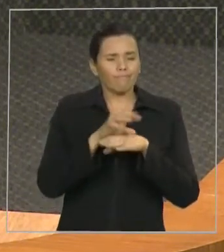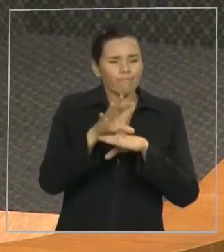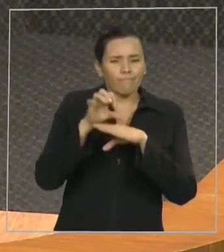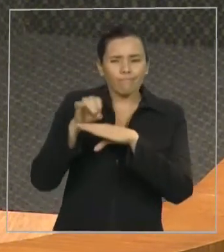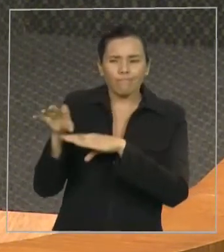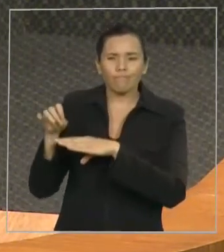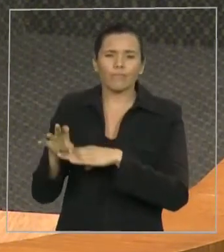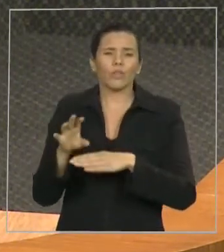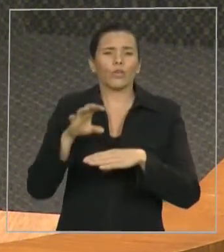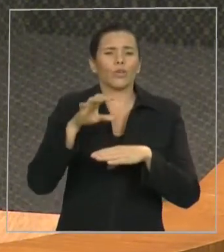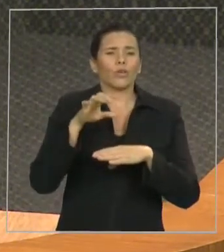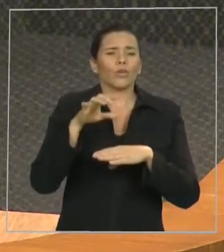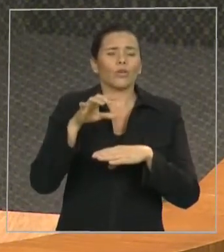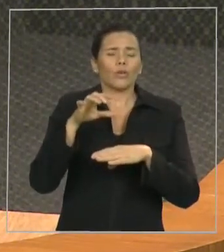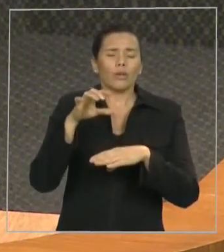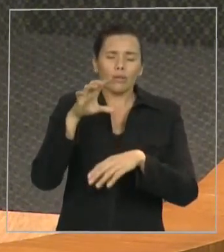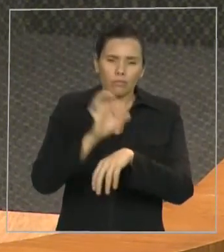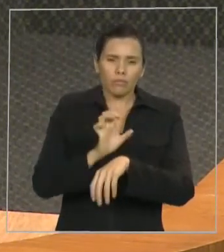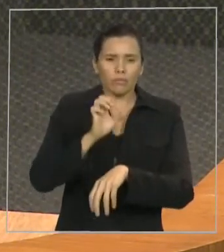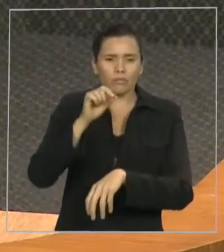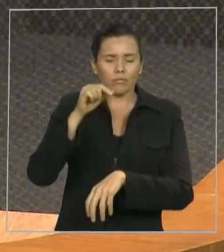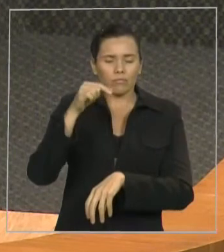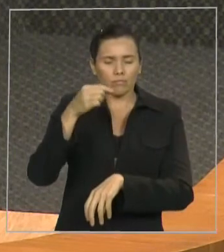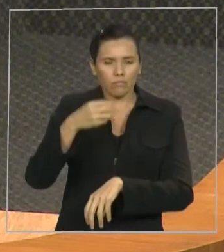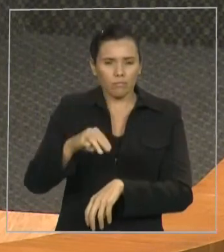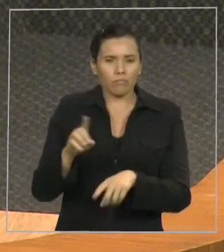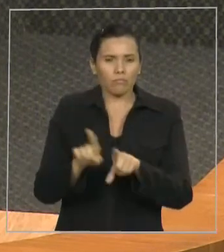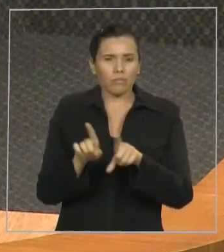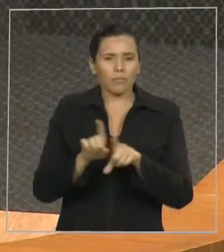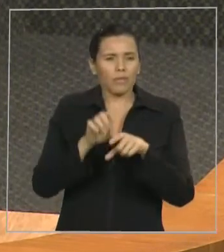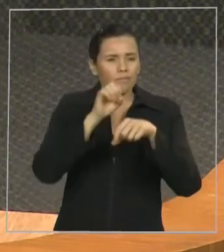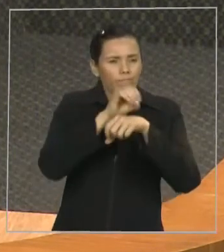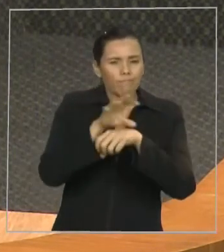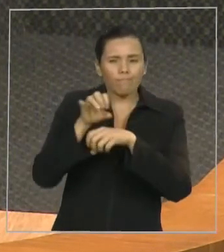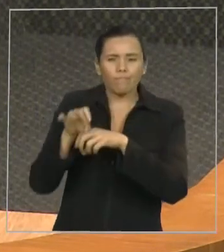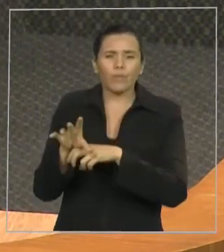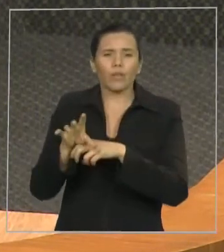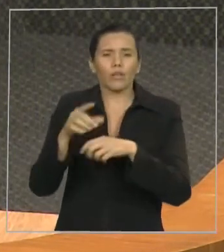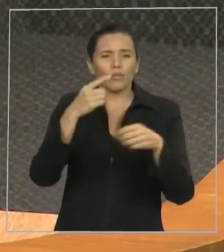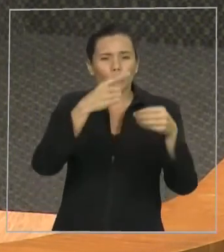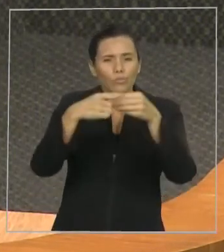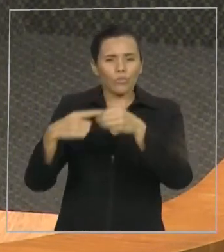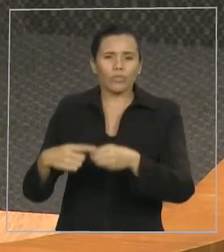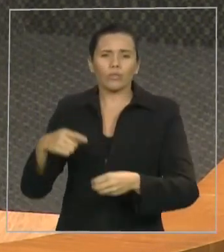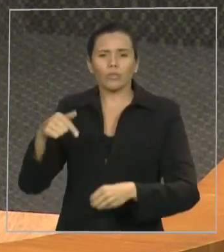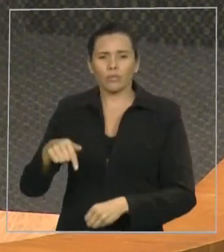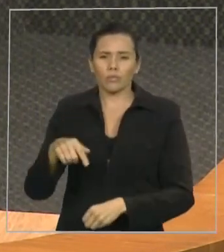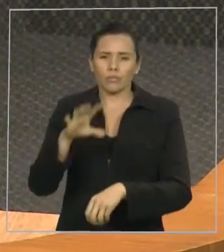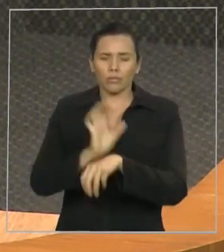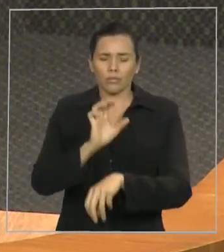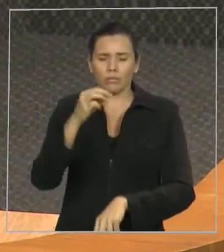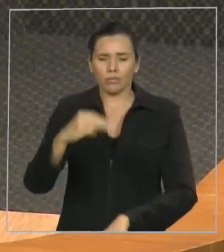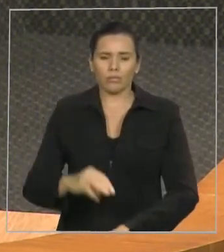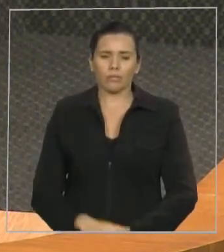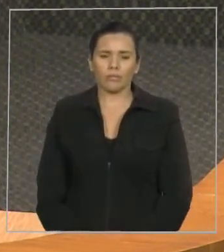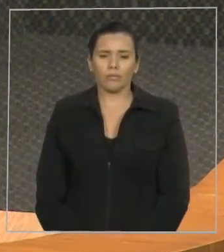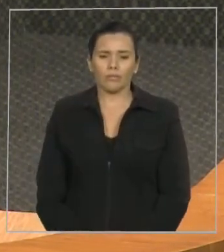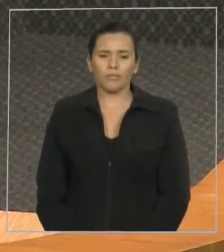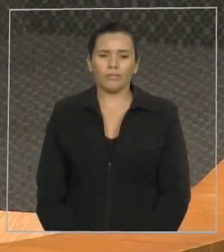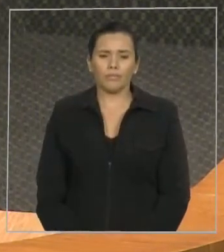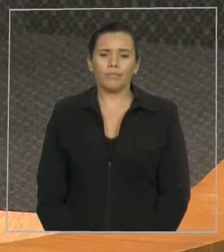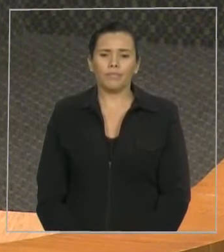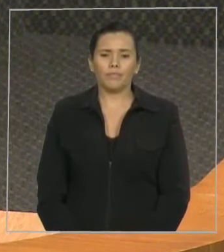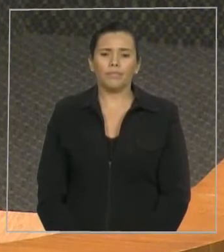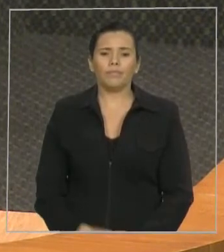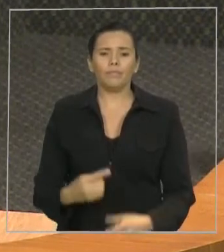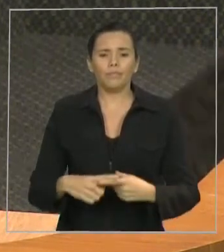força na eleição de 2018 e teremos mais força ainda na eleição de 2020. Porque aquilo que